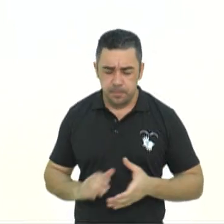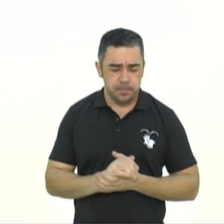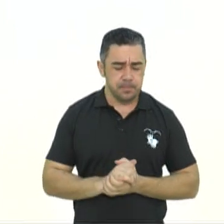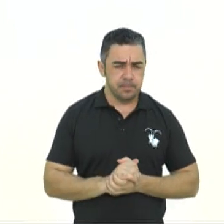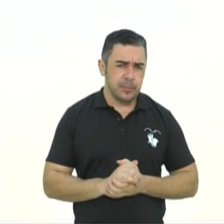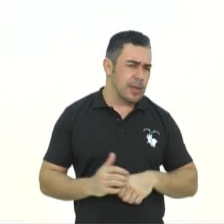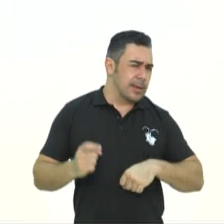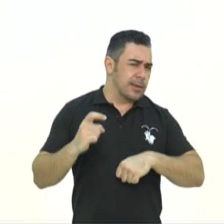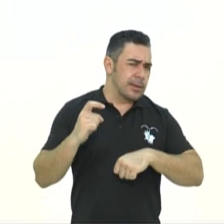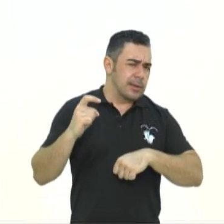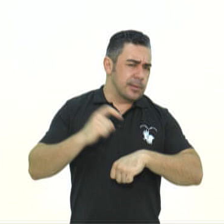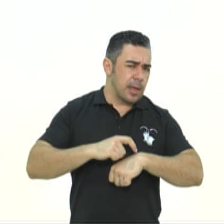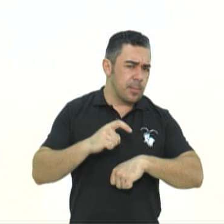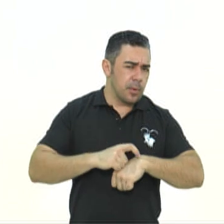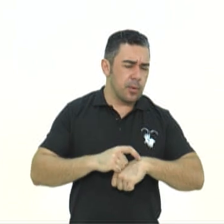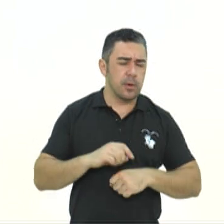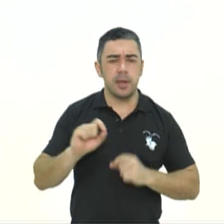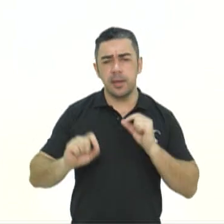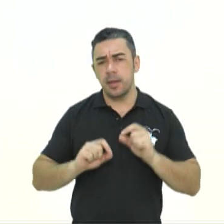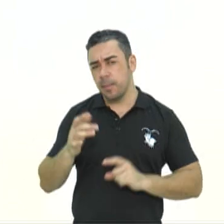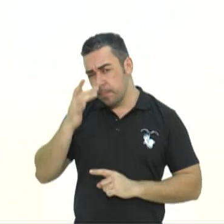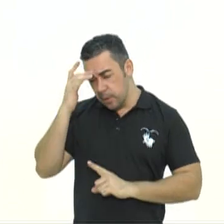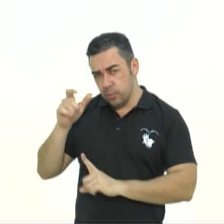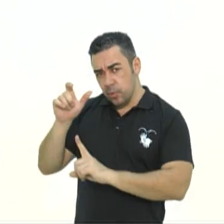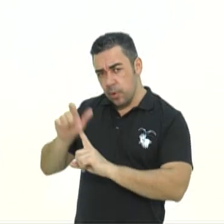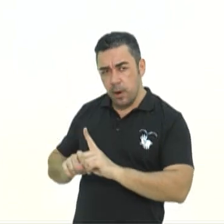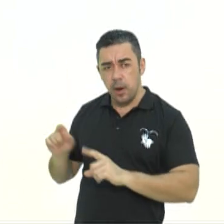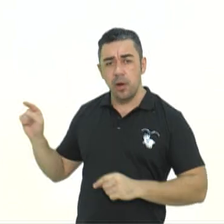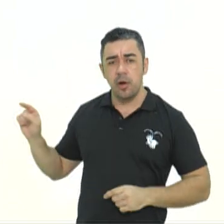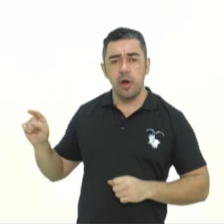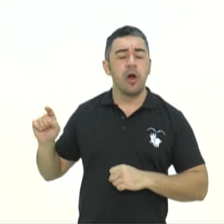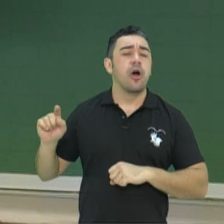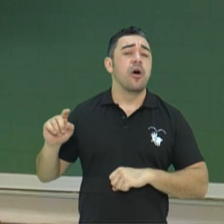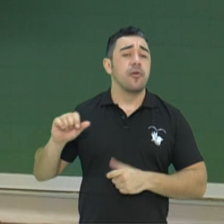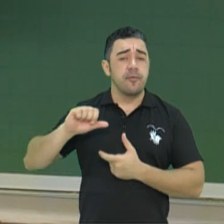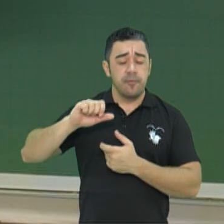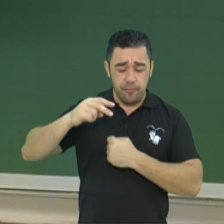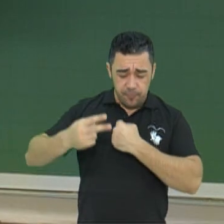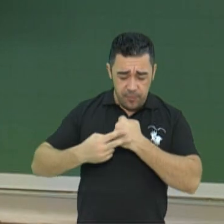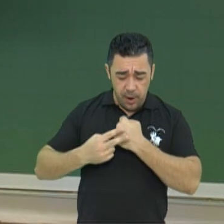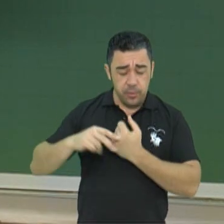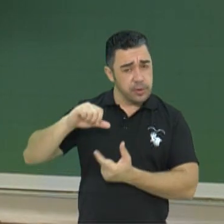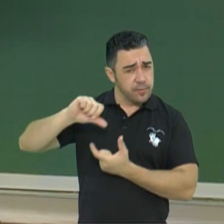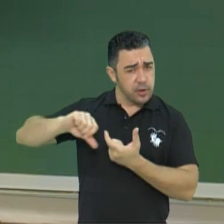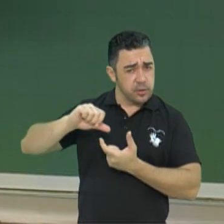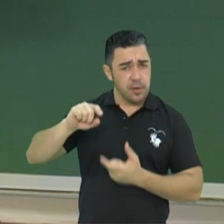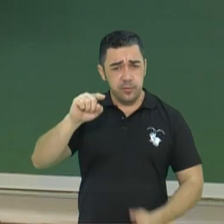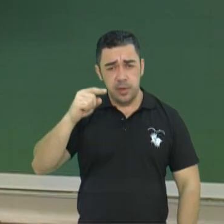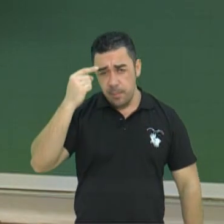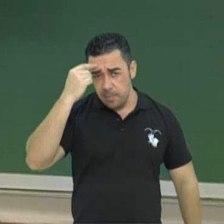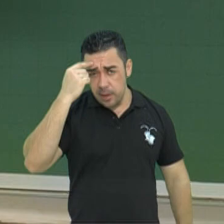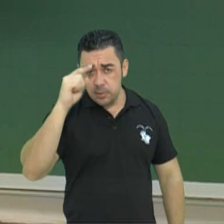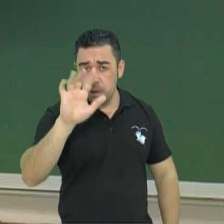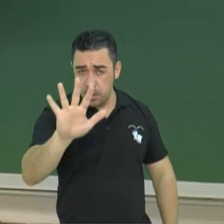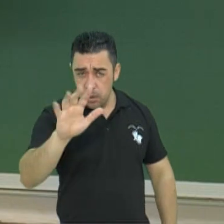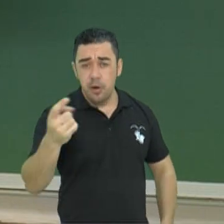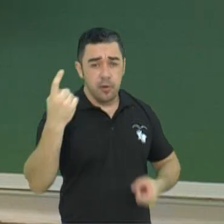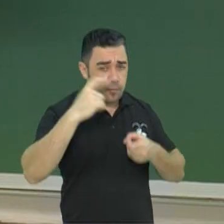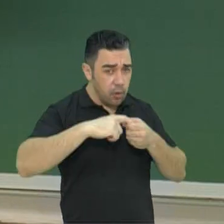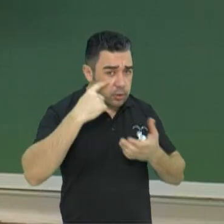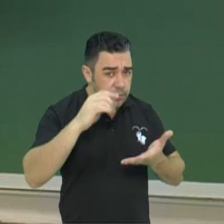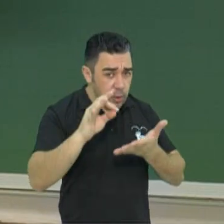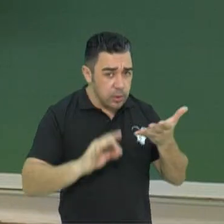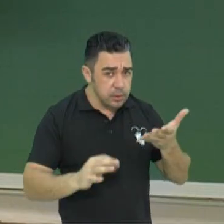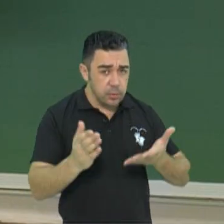do discurso está flexionado o verbo que compõe a frase? Então, pensa um pouquinho aí, daqui a pouquinho nós voltamos